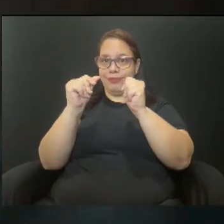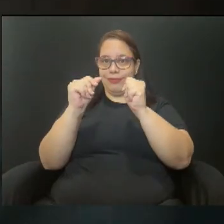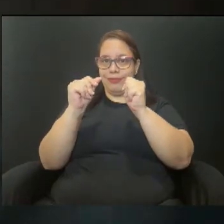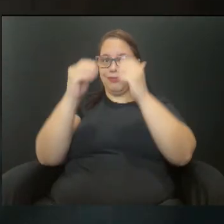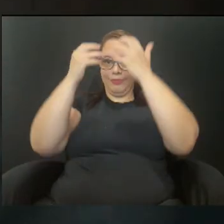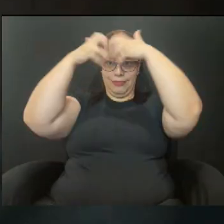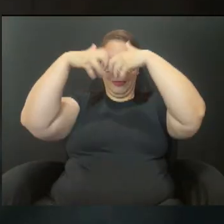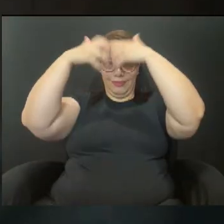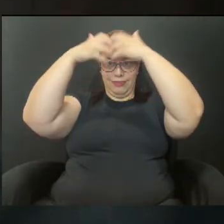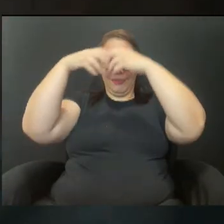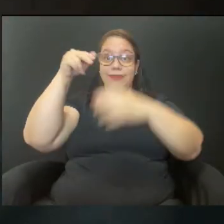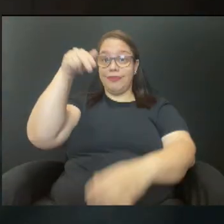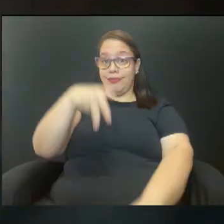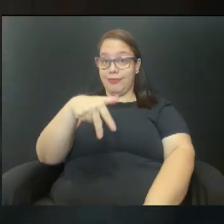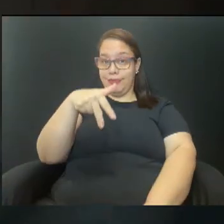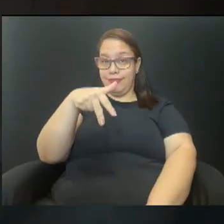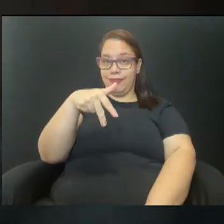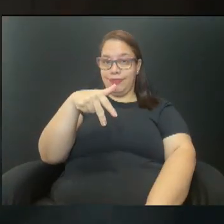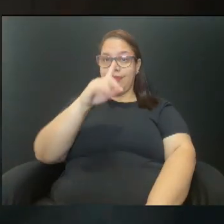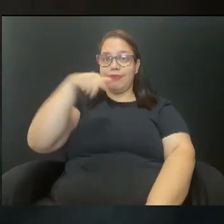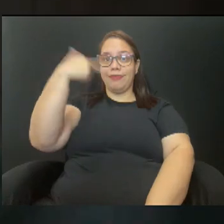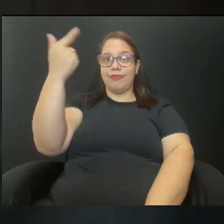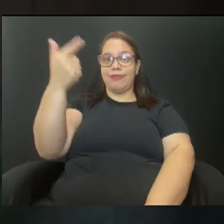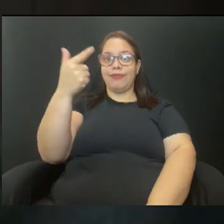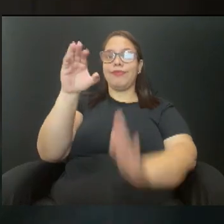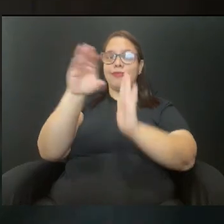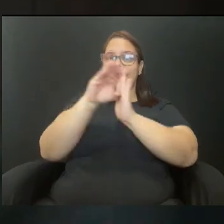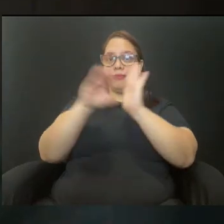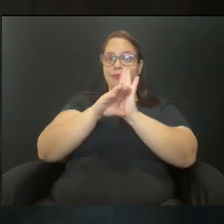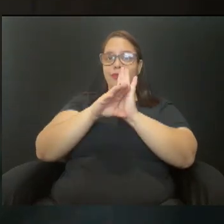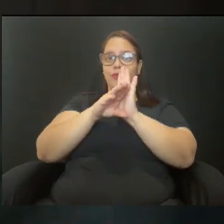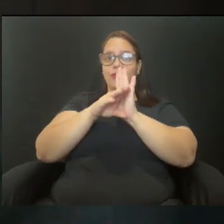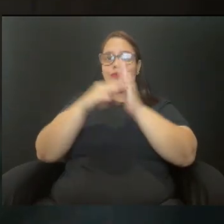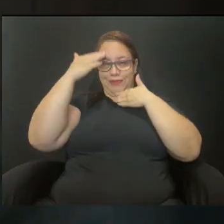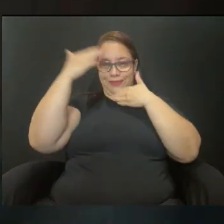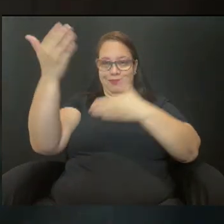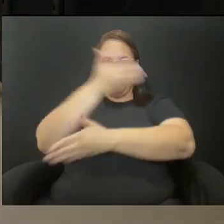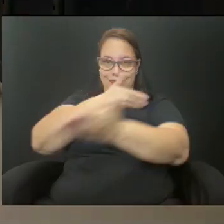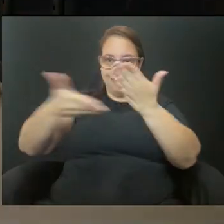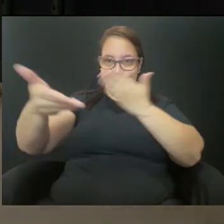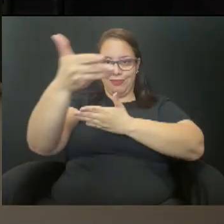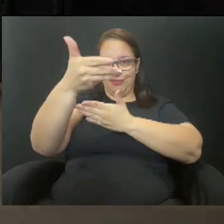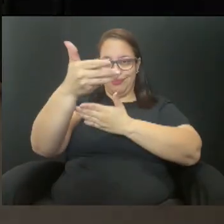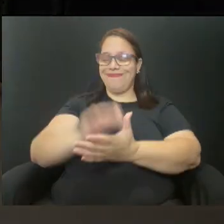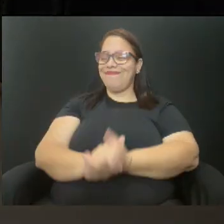fico por aqui, até um próximo programa e muito obrigada pela sua companhia.